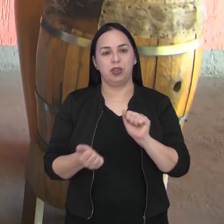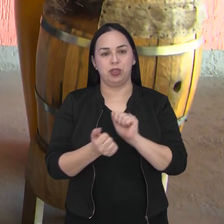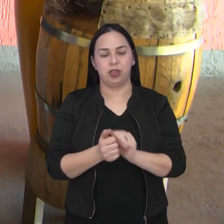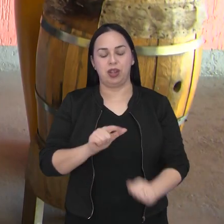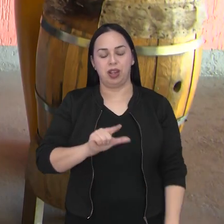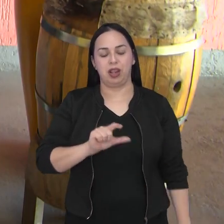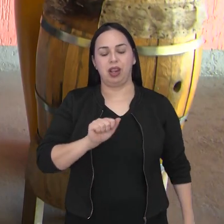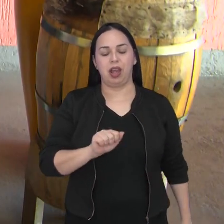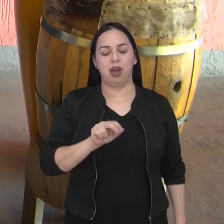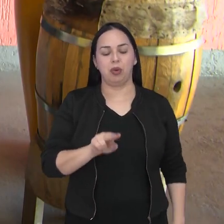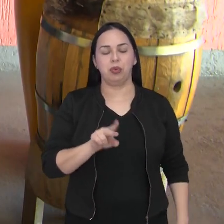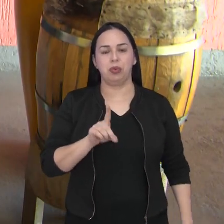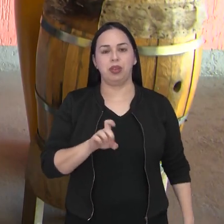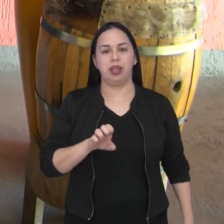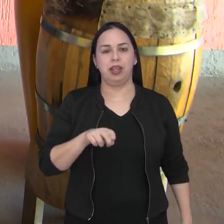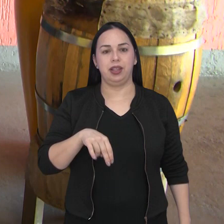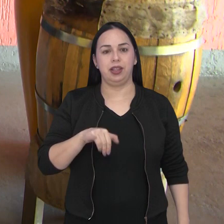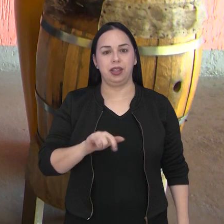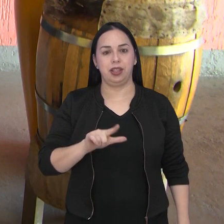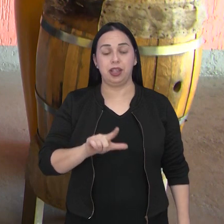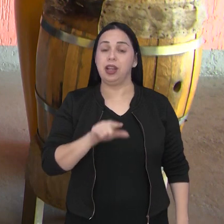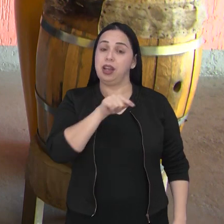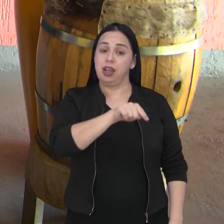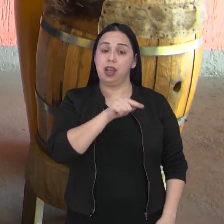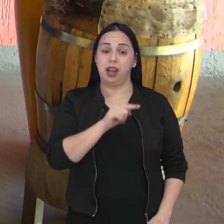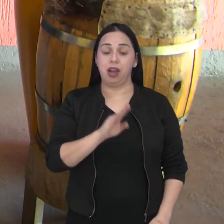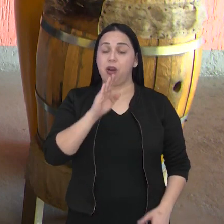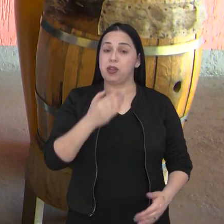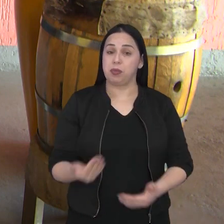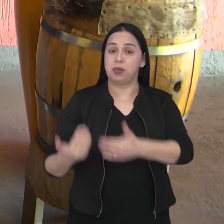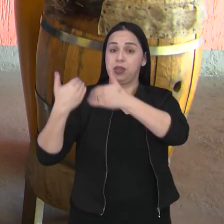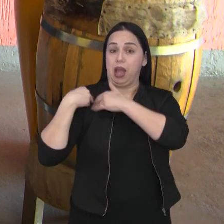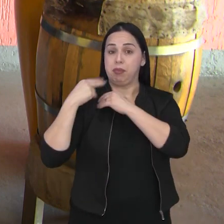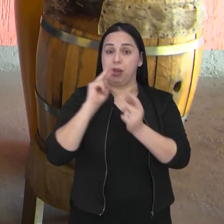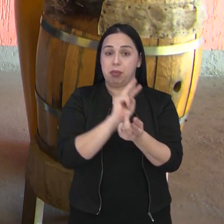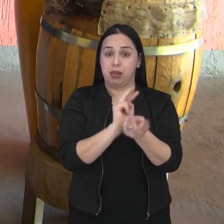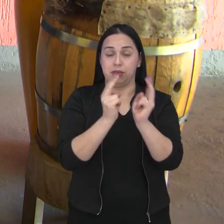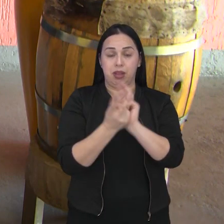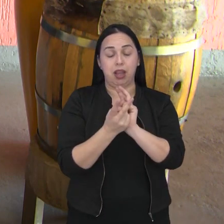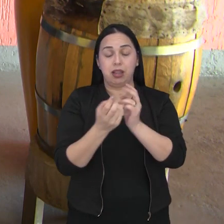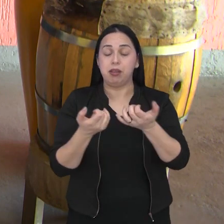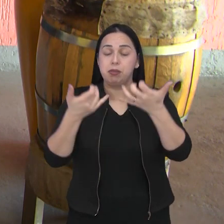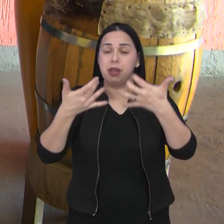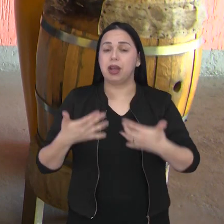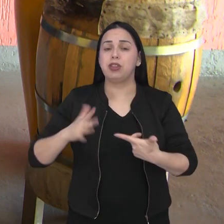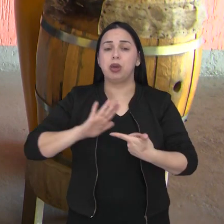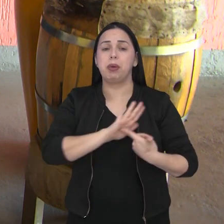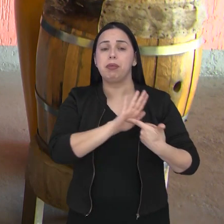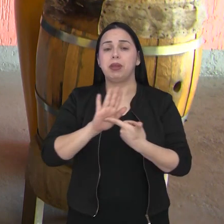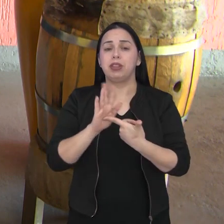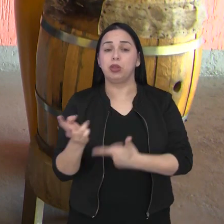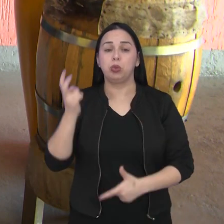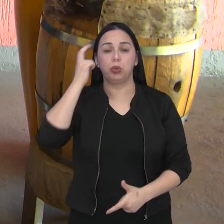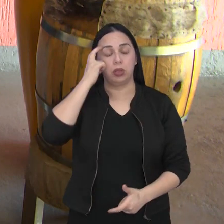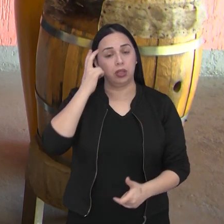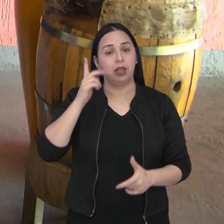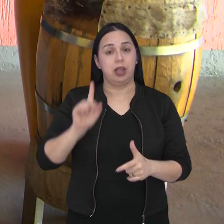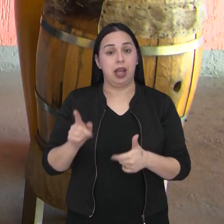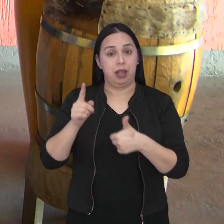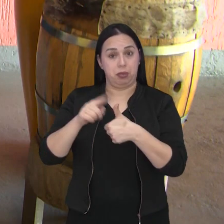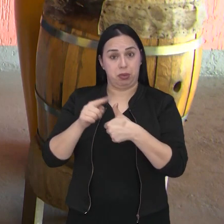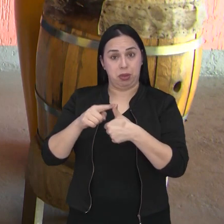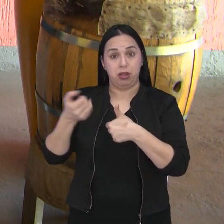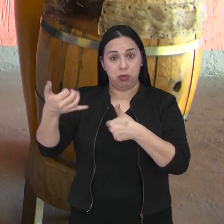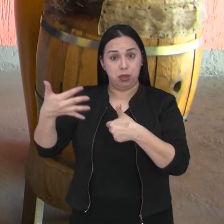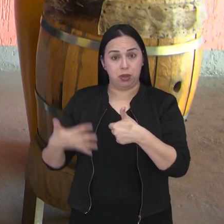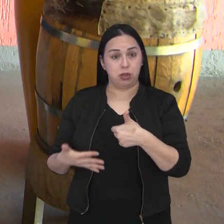De volta com entrevistas, hoje eu tô aqui com o Laudeni, mestre jongueiro, estamos falando sobre essa manifestação cultural aqui na nossa